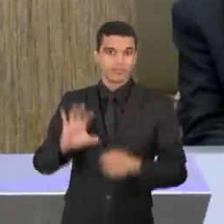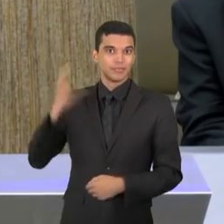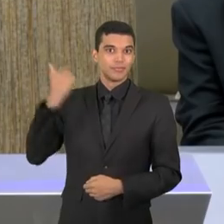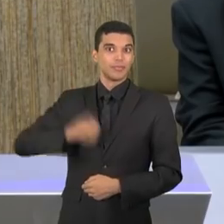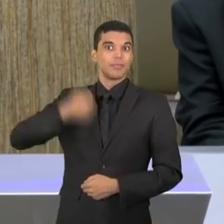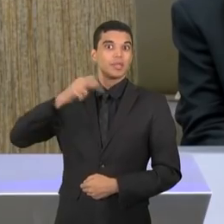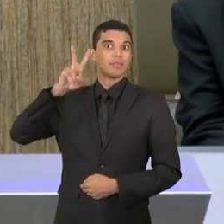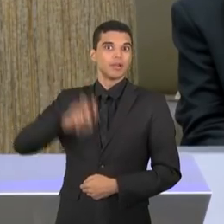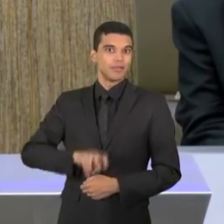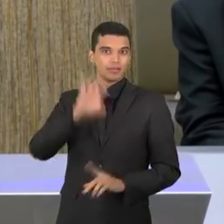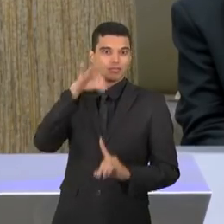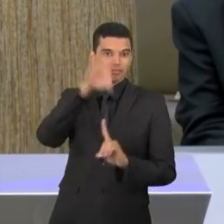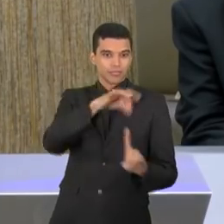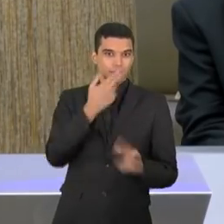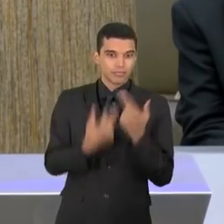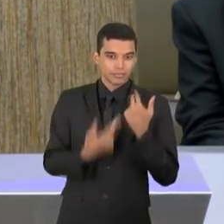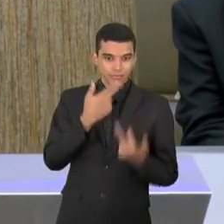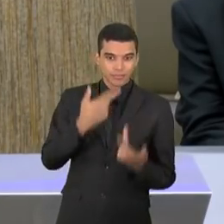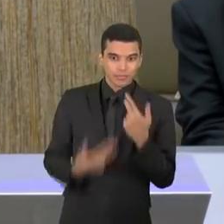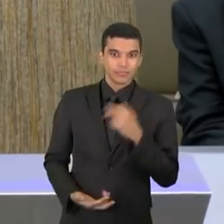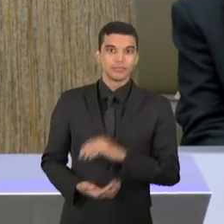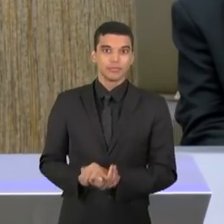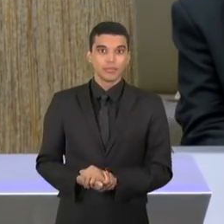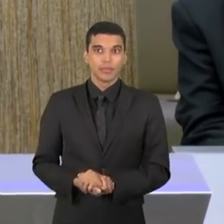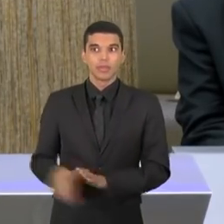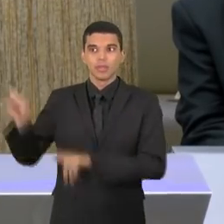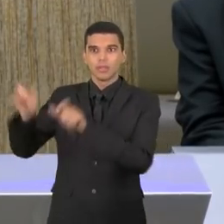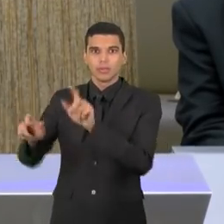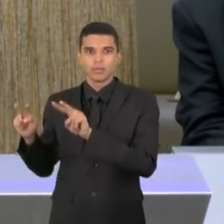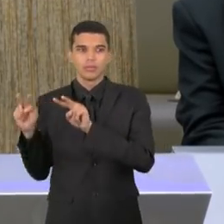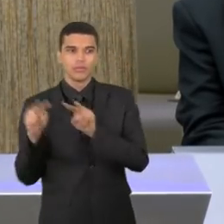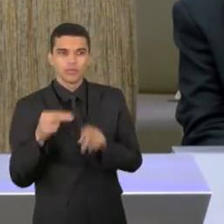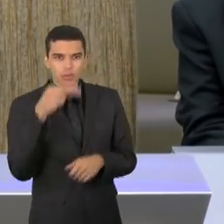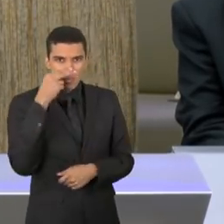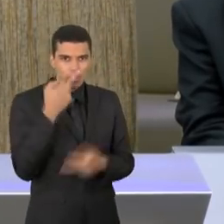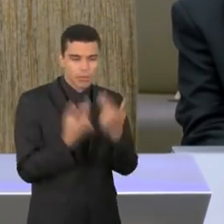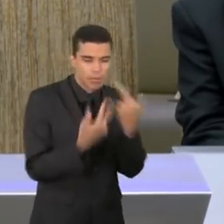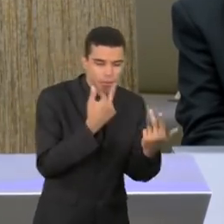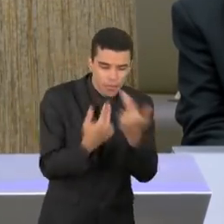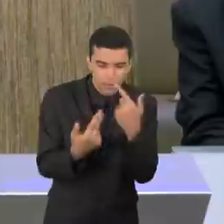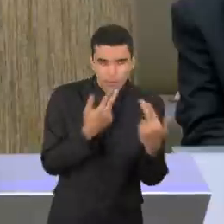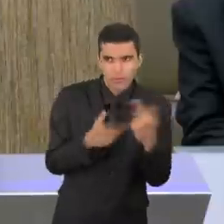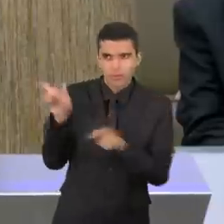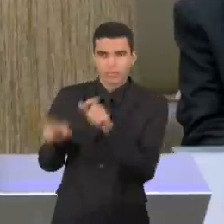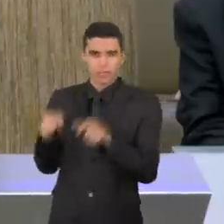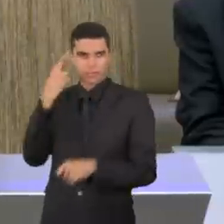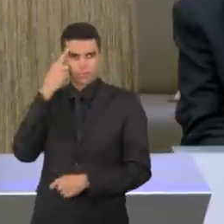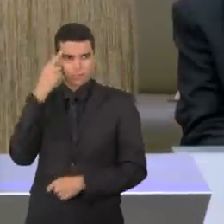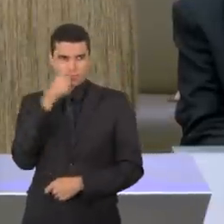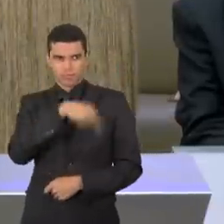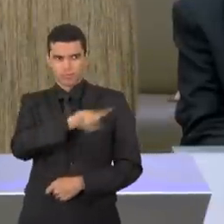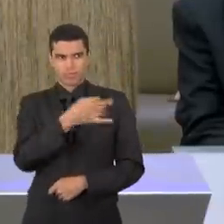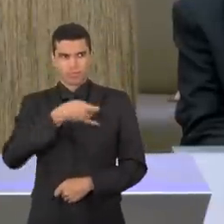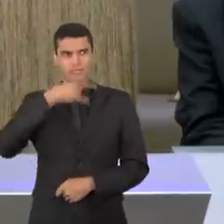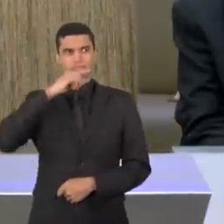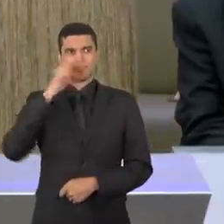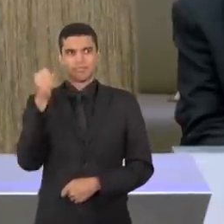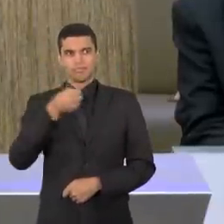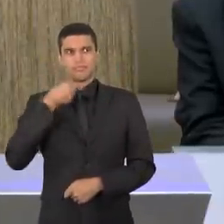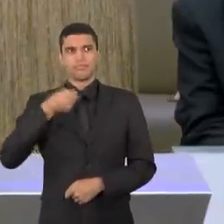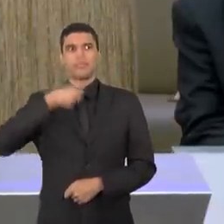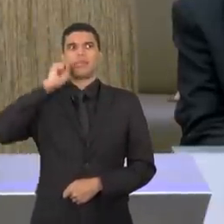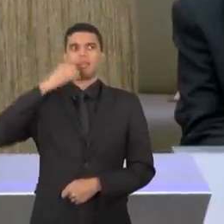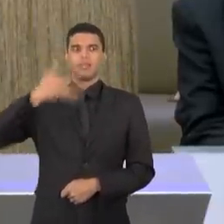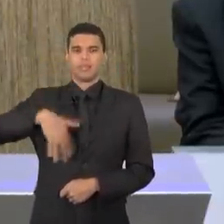embriagados. E isso é o que foi dito pelo profeta Joel, lá atrás,